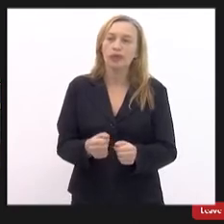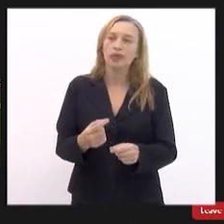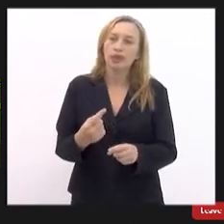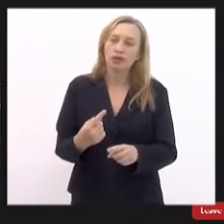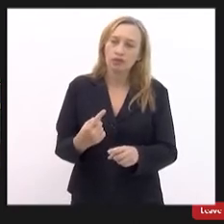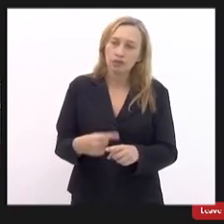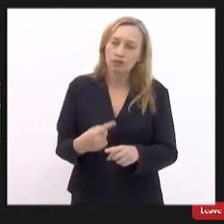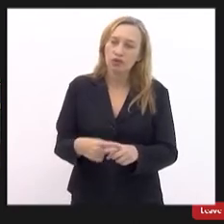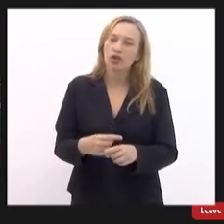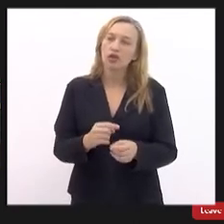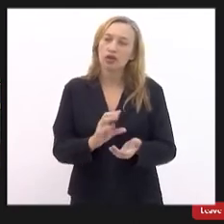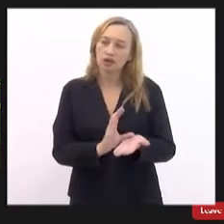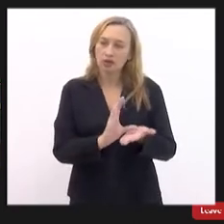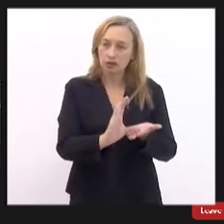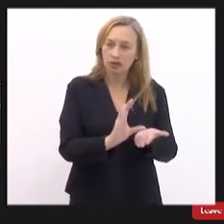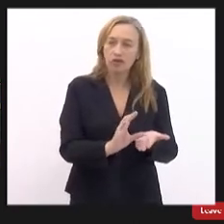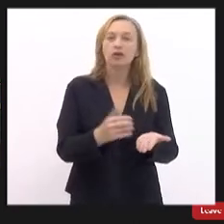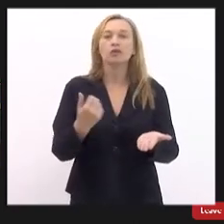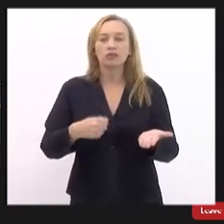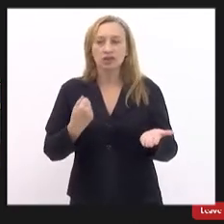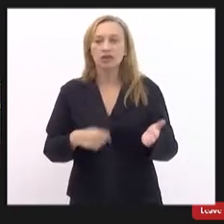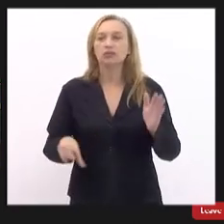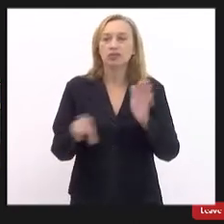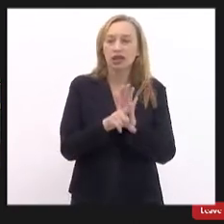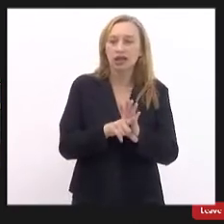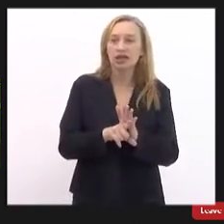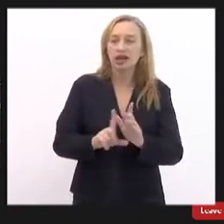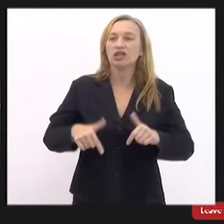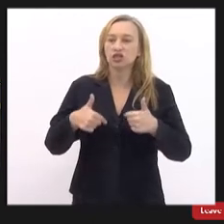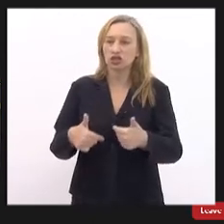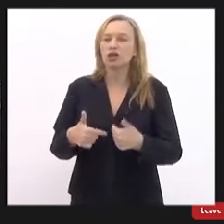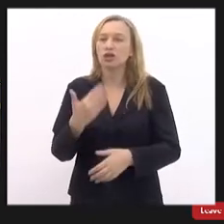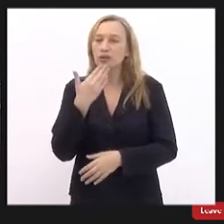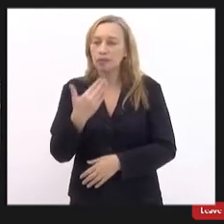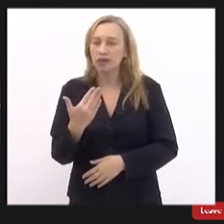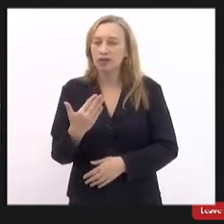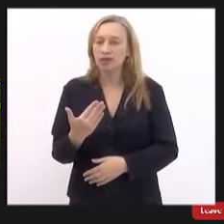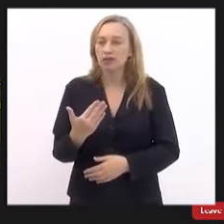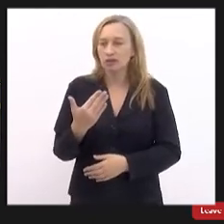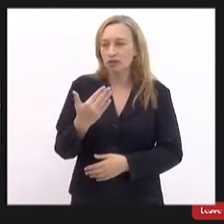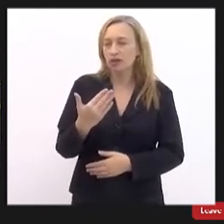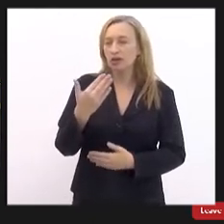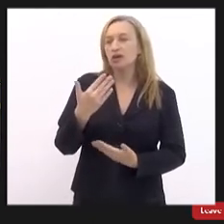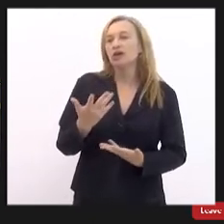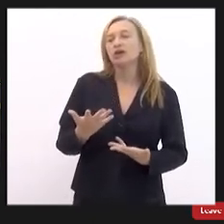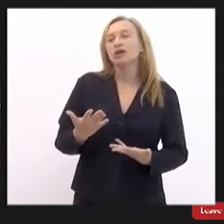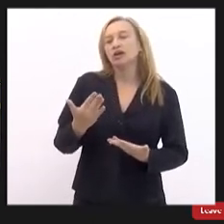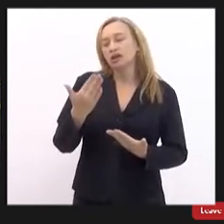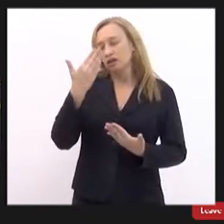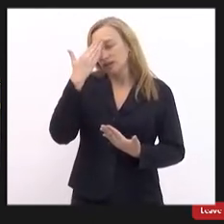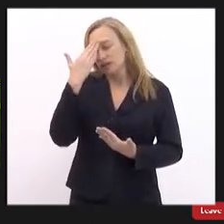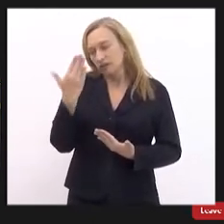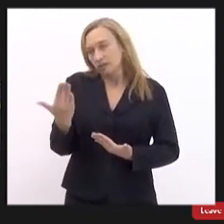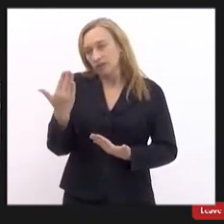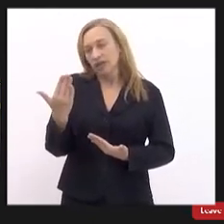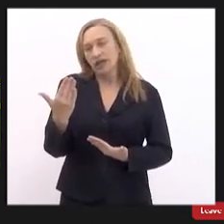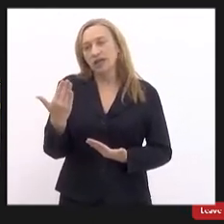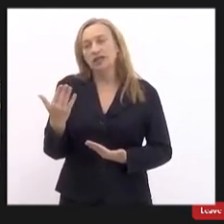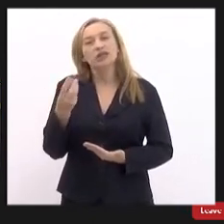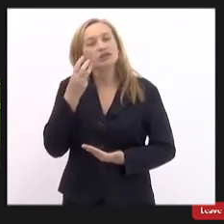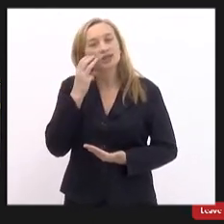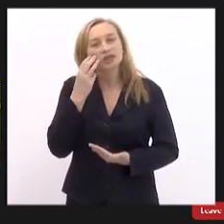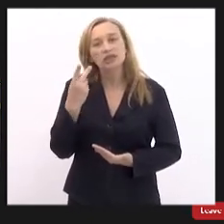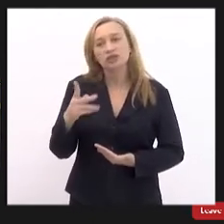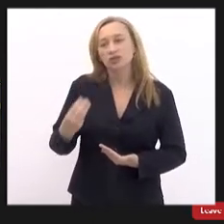fundo, precisamos das leis funcionando. É isso, e mais uma vez eu agradeço demais, Valdec, a